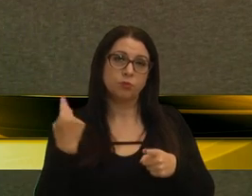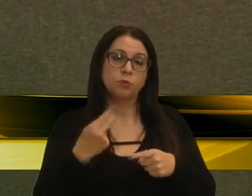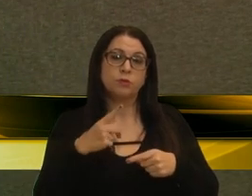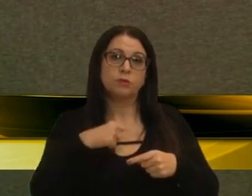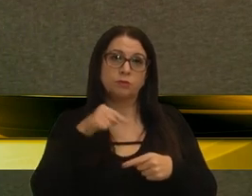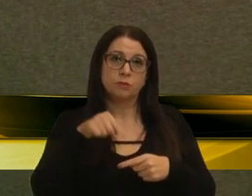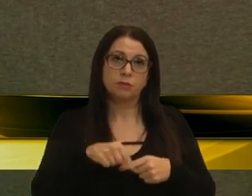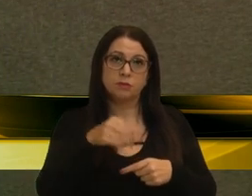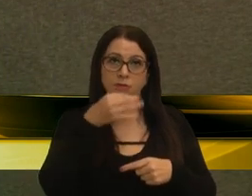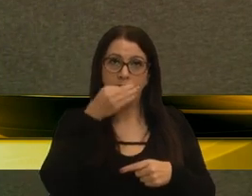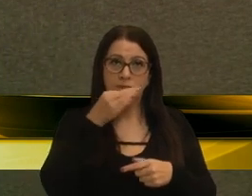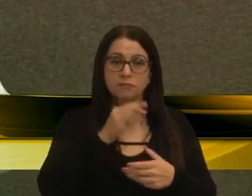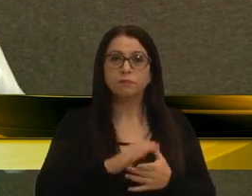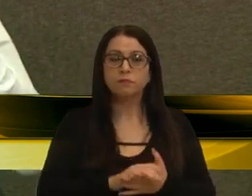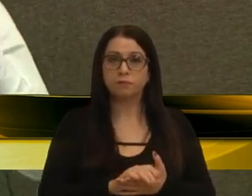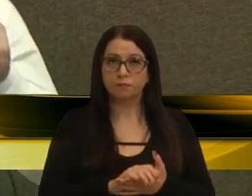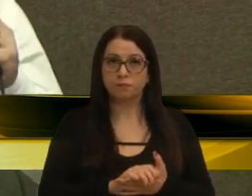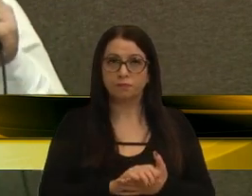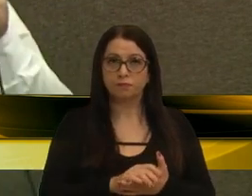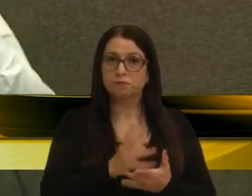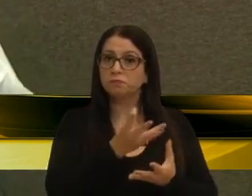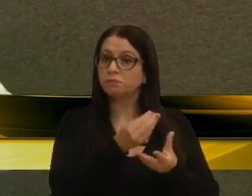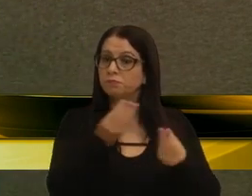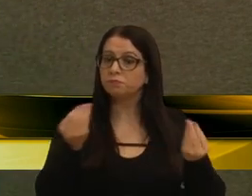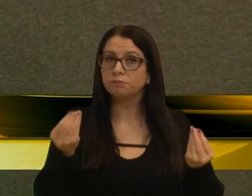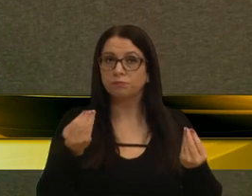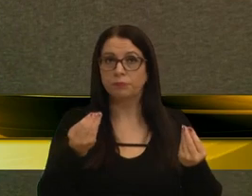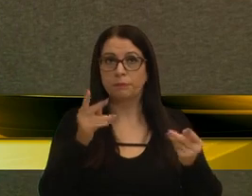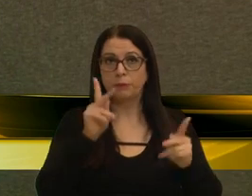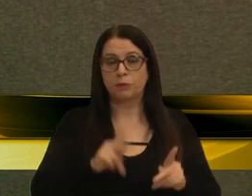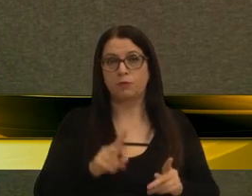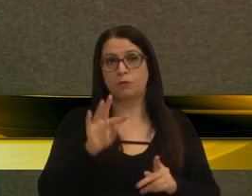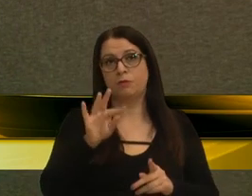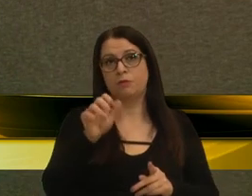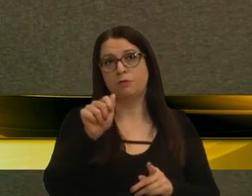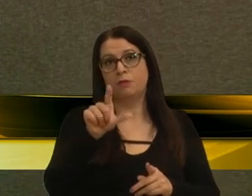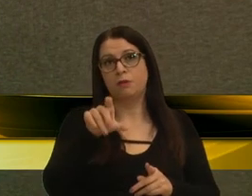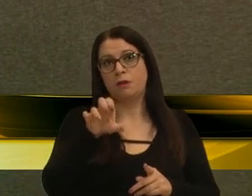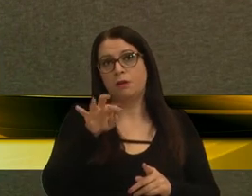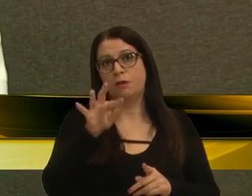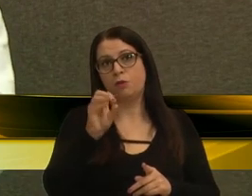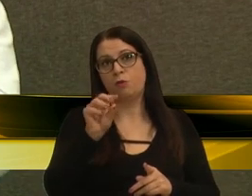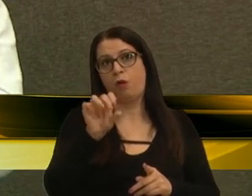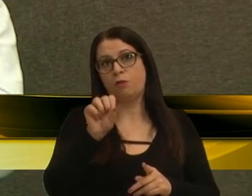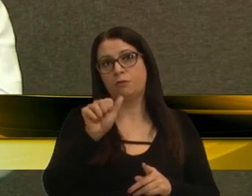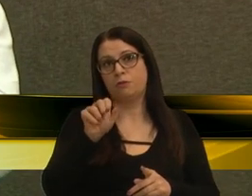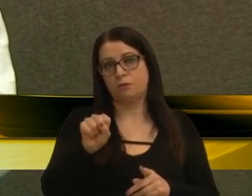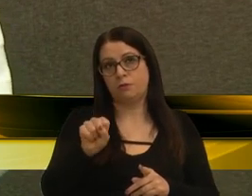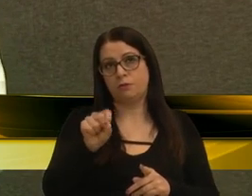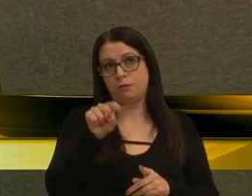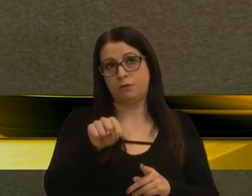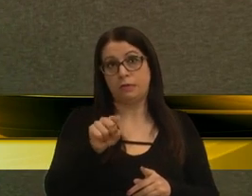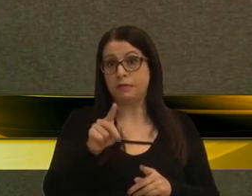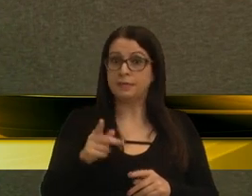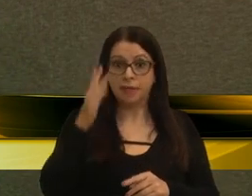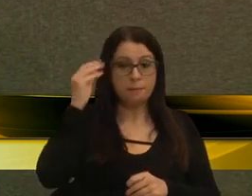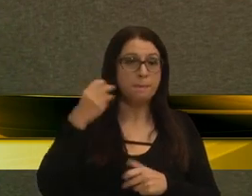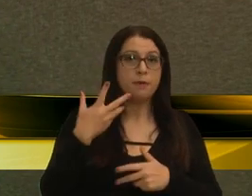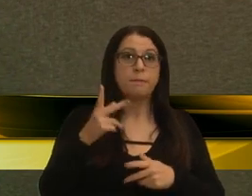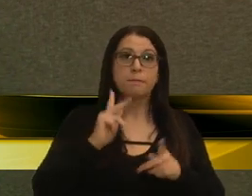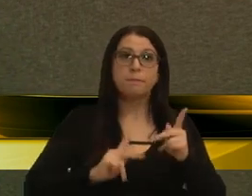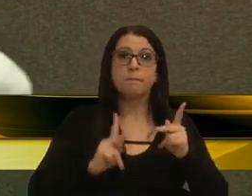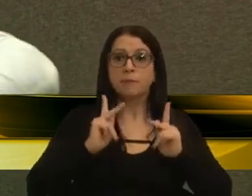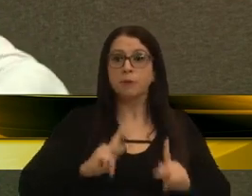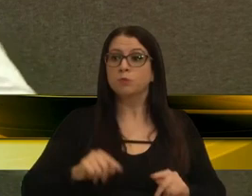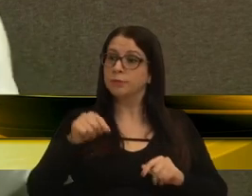aqui em caxias do sul muitos talentos muitos talentos olha tem pessoas aí que